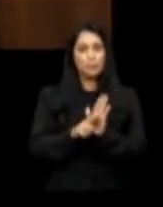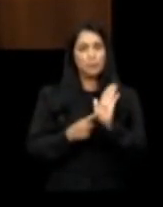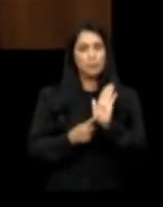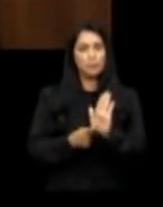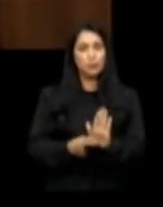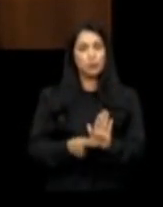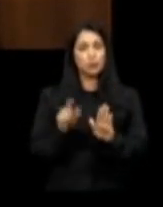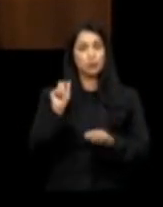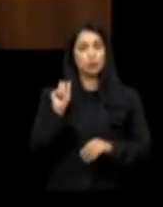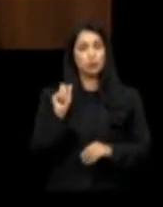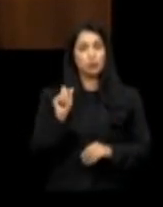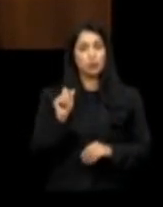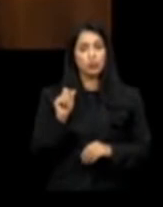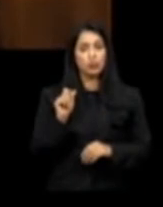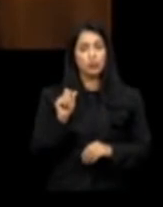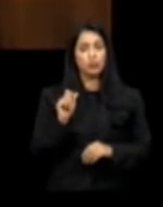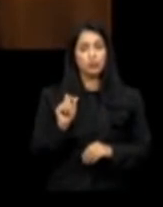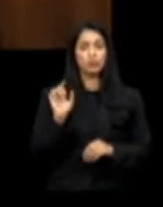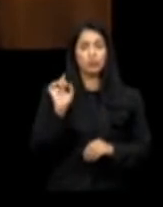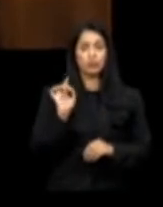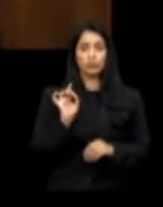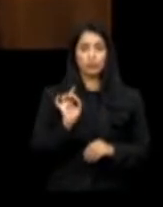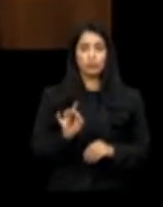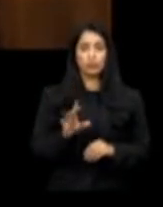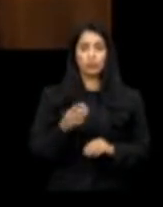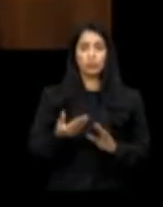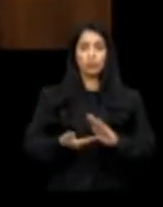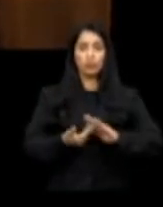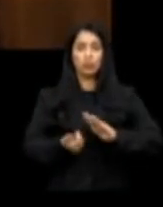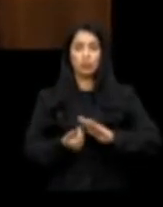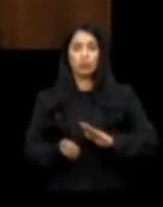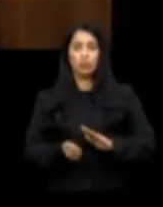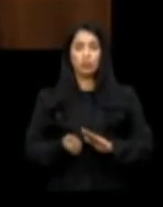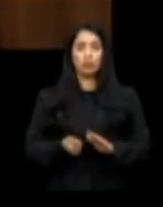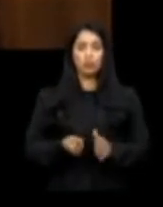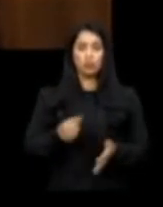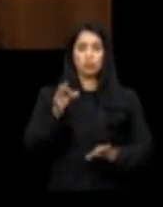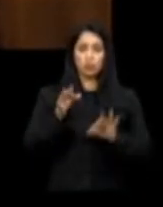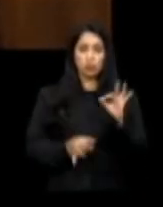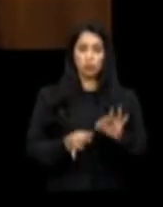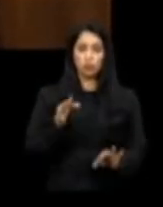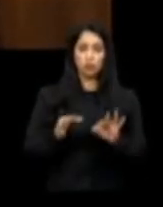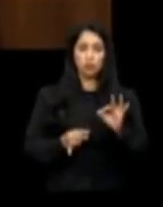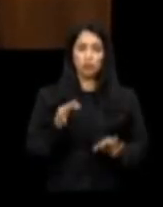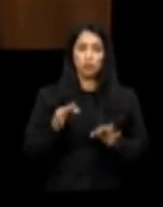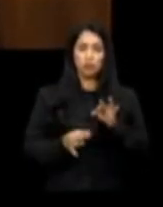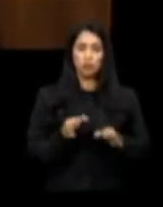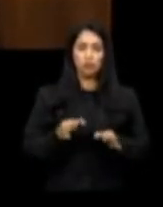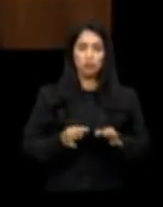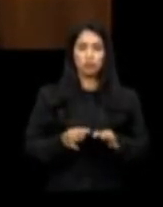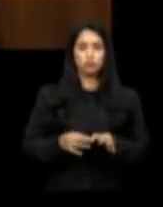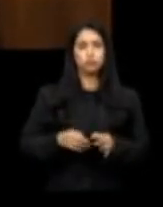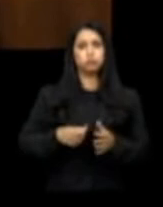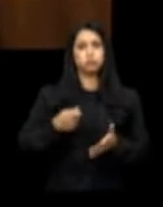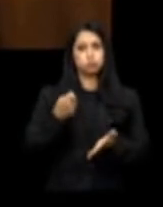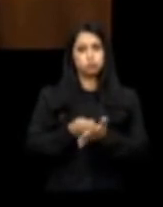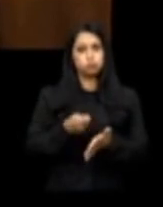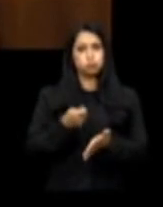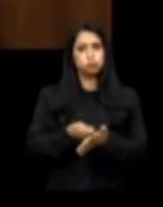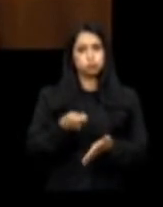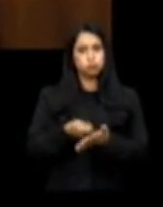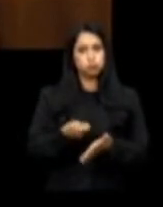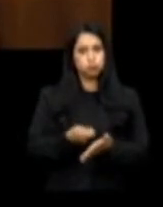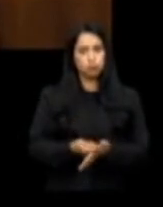que a autodeterminação só possa ser afastada por um dever de justificação inudente e exaustivo das